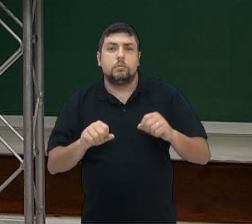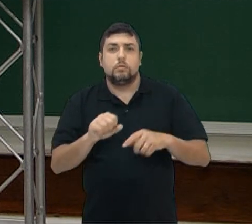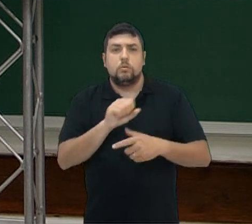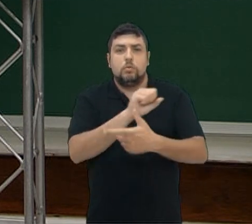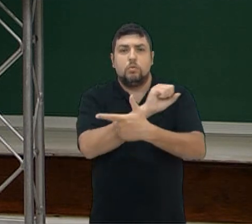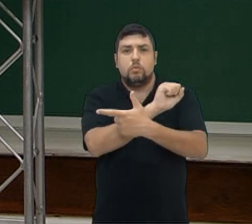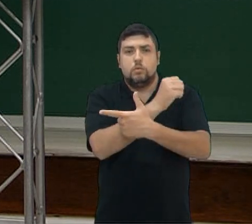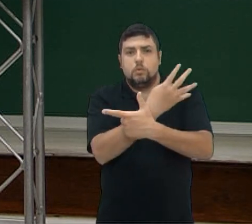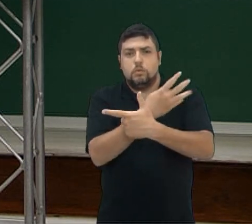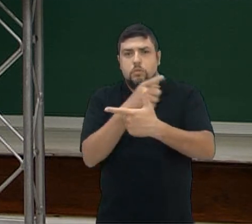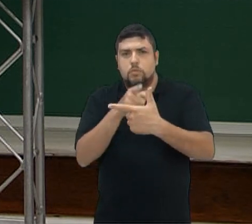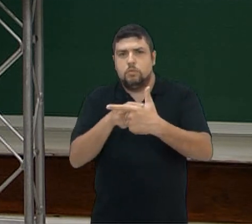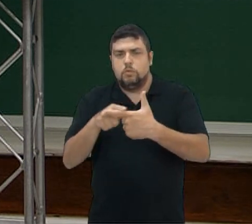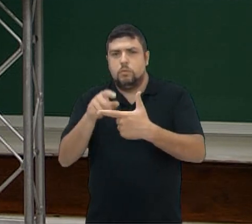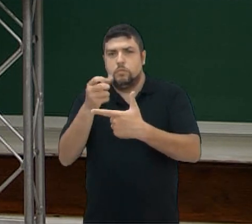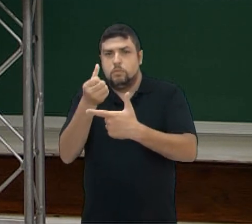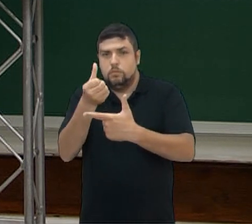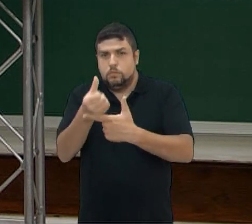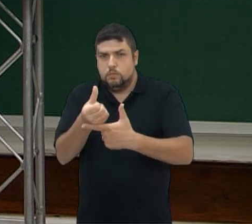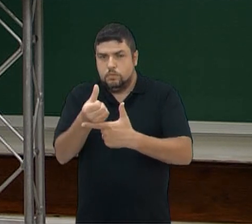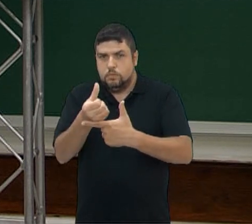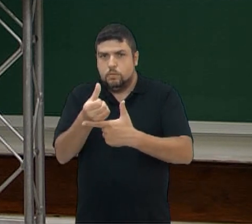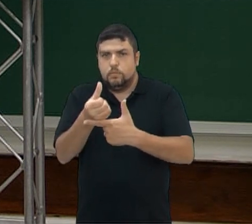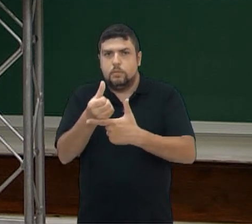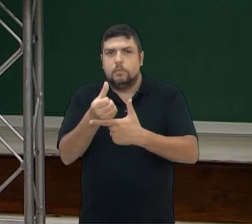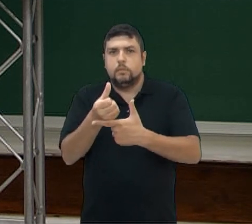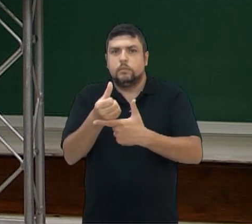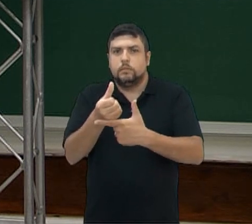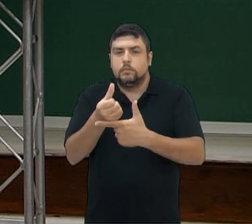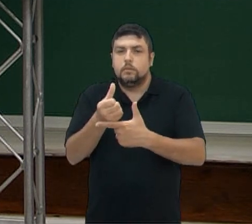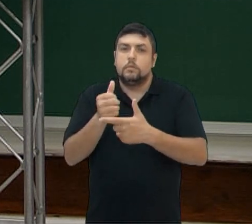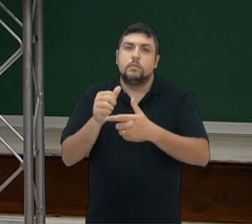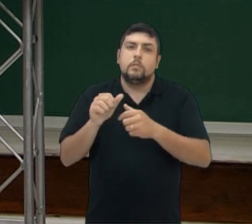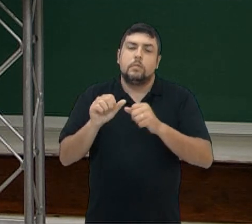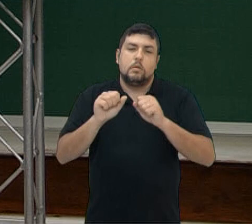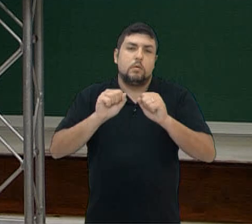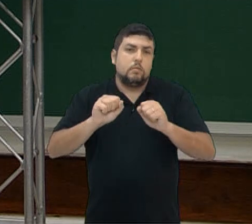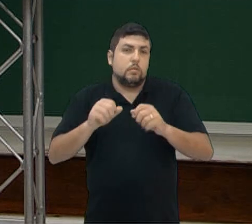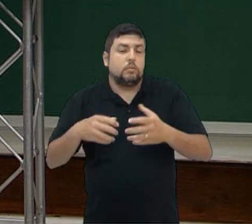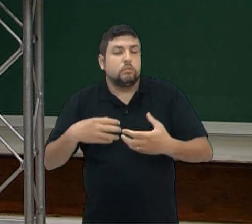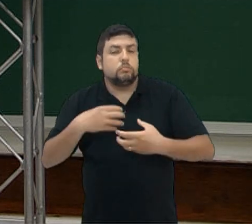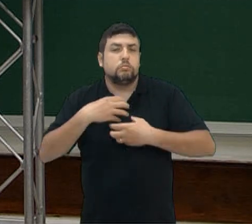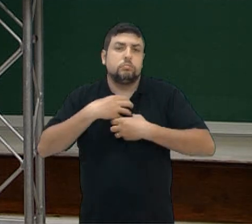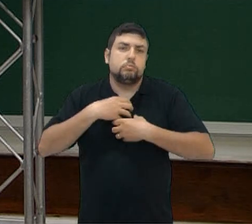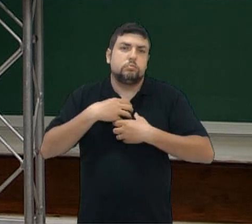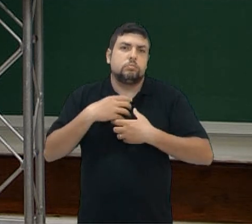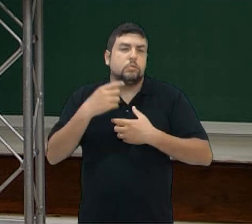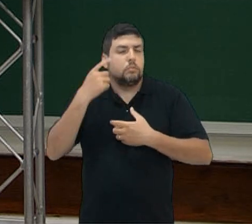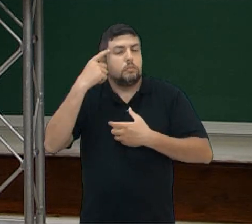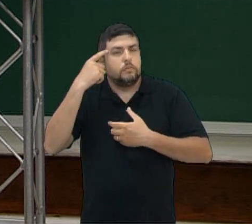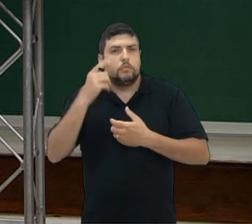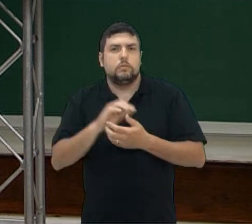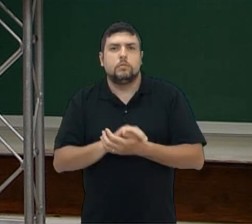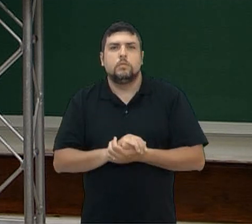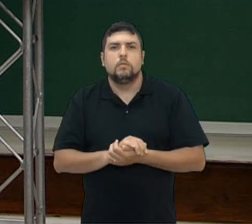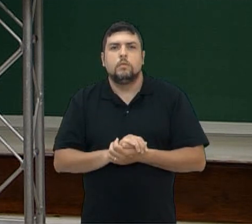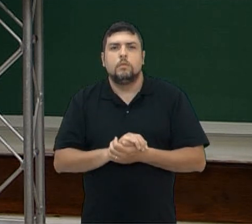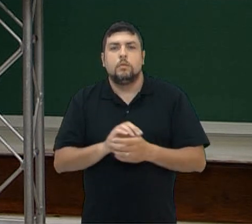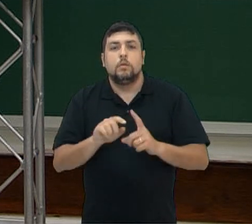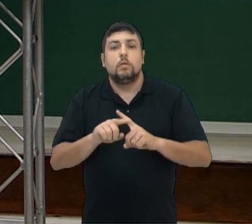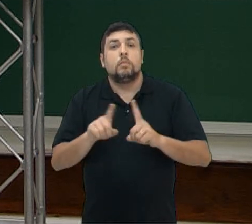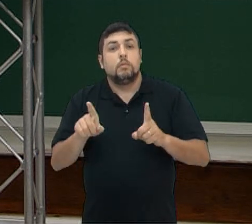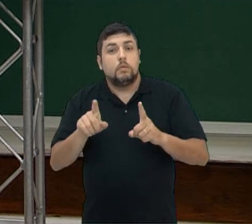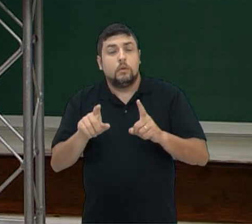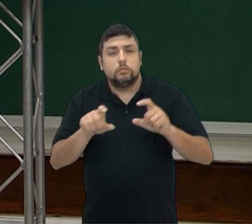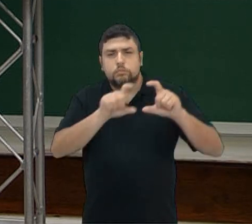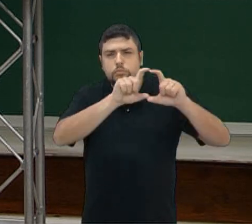4, dividir por 6, tá? Era uma outra maneira de raciocinar. Mas como ele deu a medida do